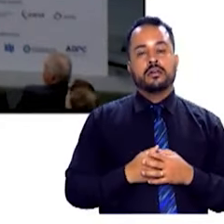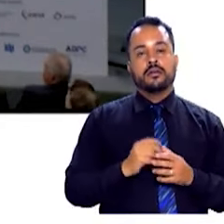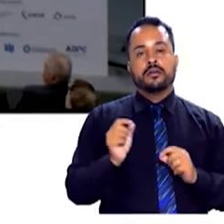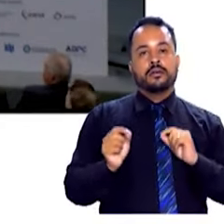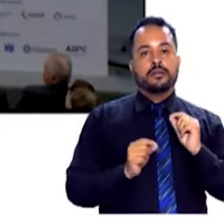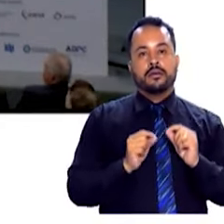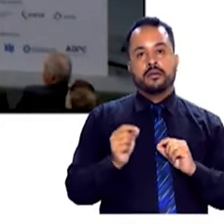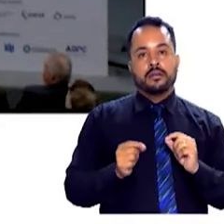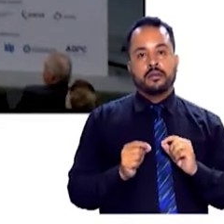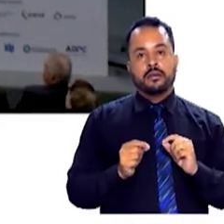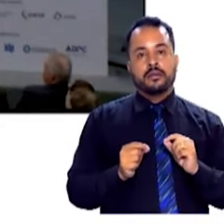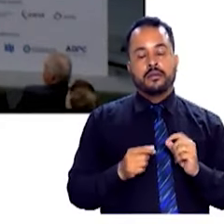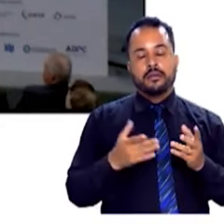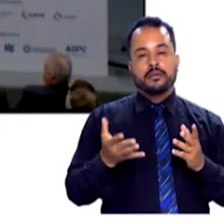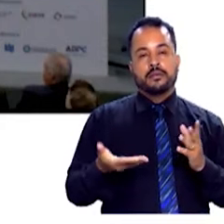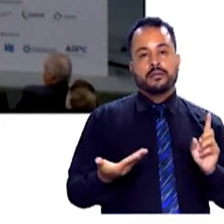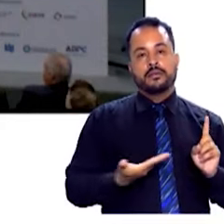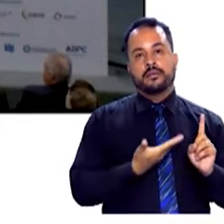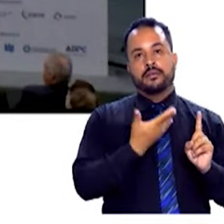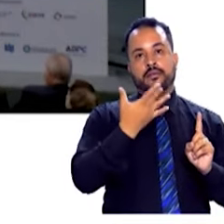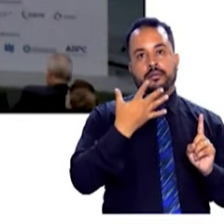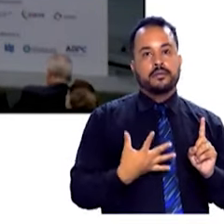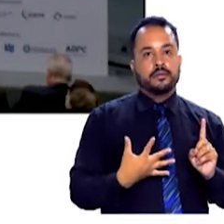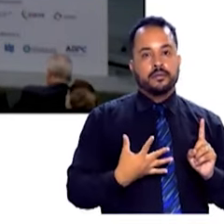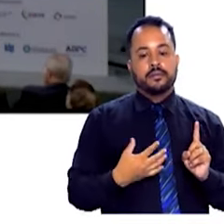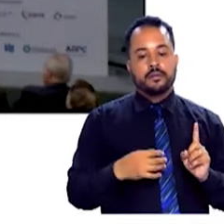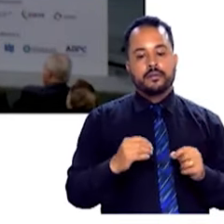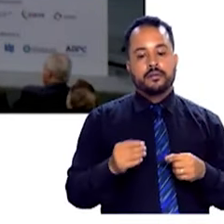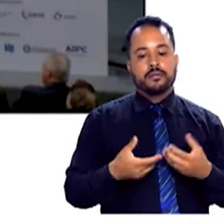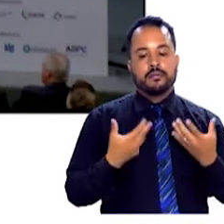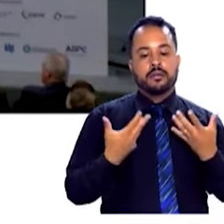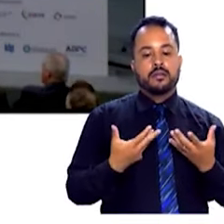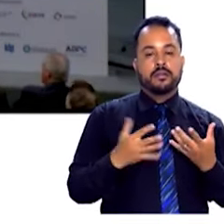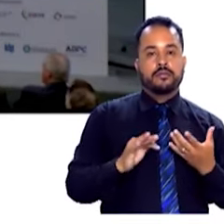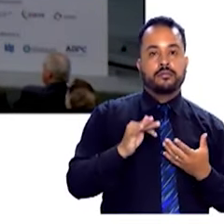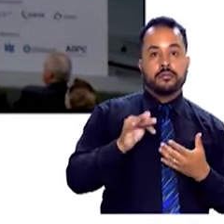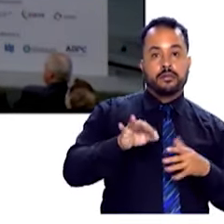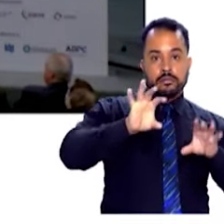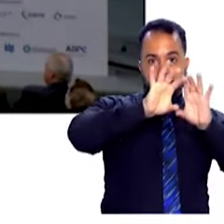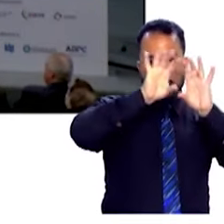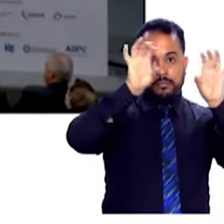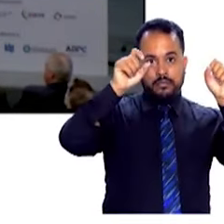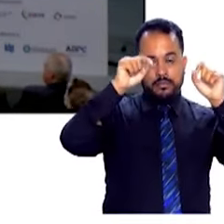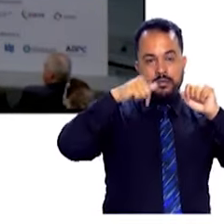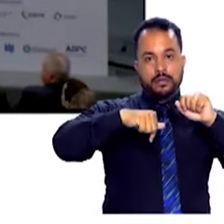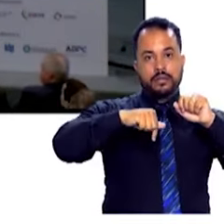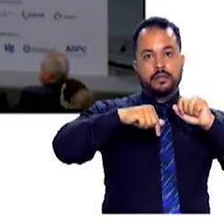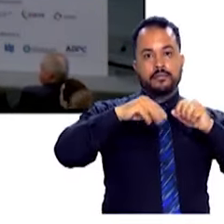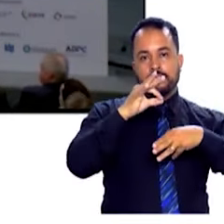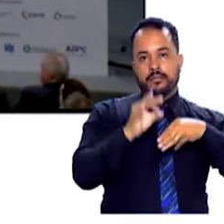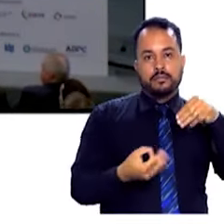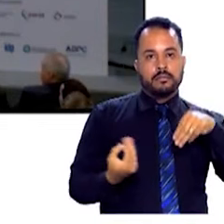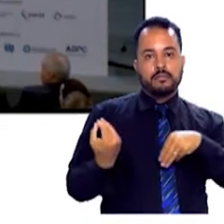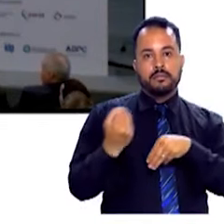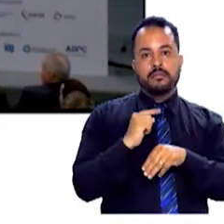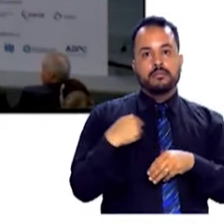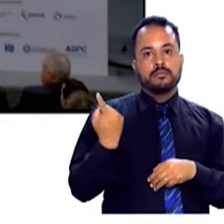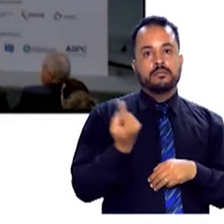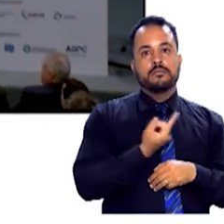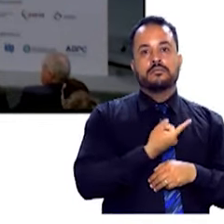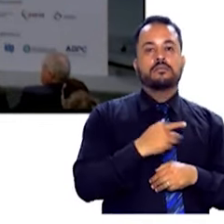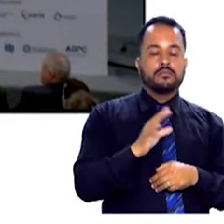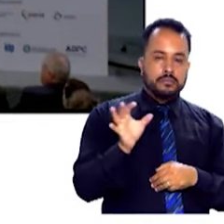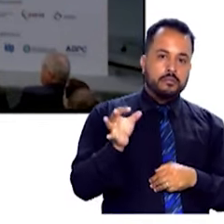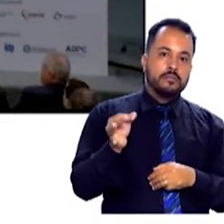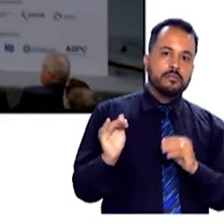que a concepção de vossa excelência do que queremos no Superior Tribunal de Justiça nós ministros é exatamente essa que